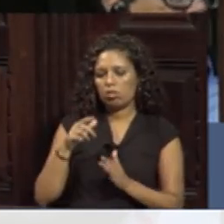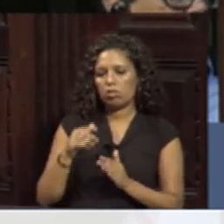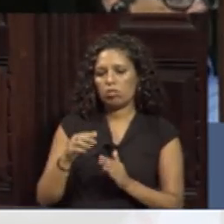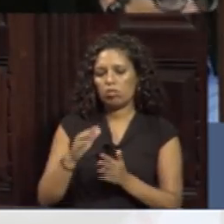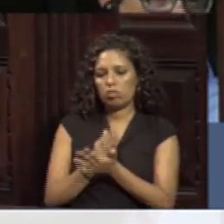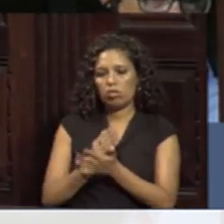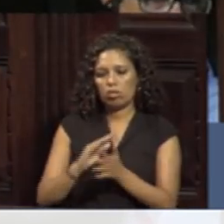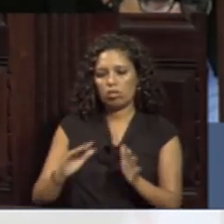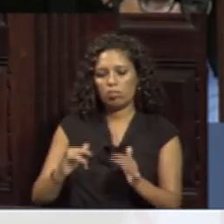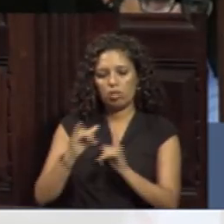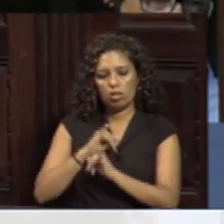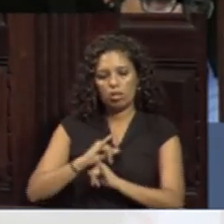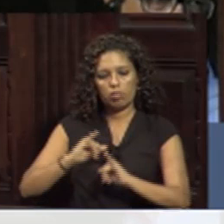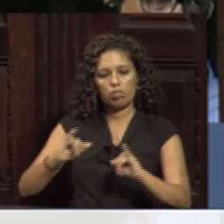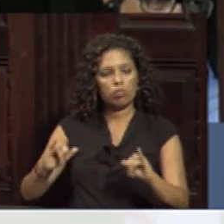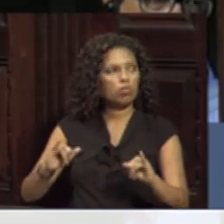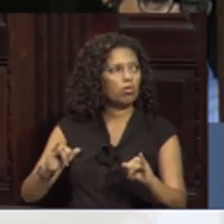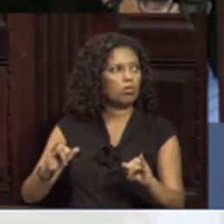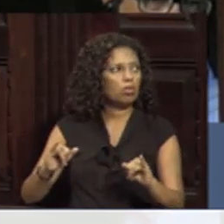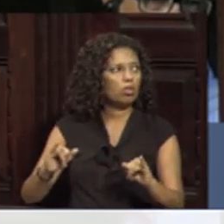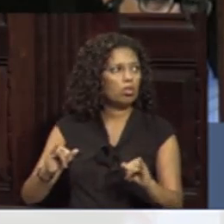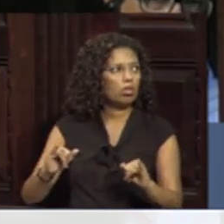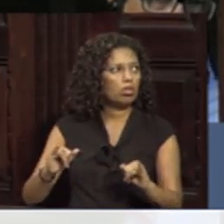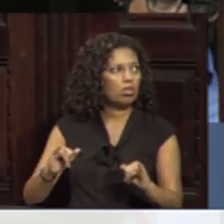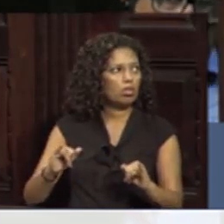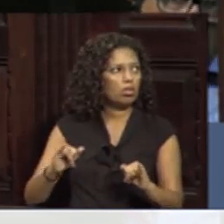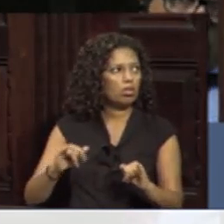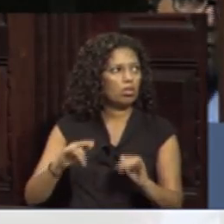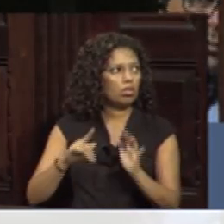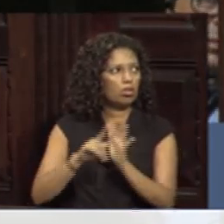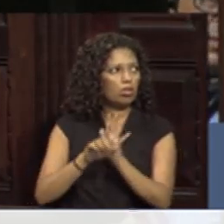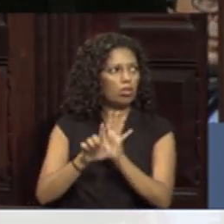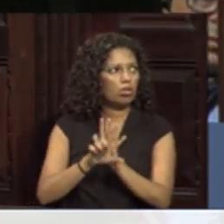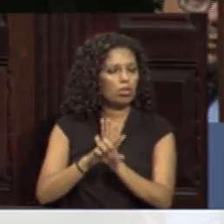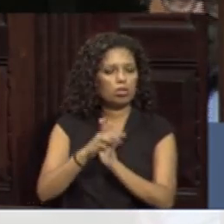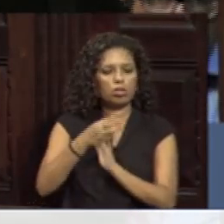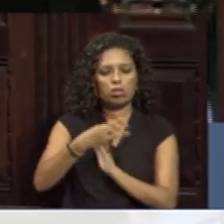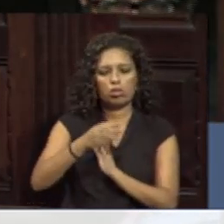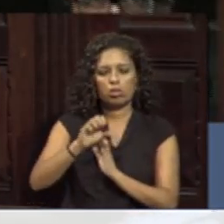informa que o PL